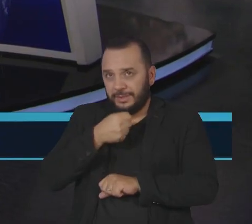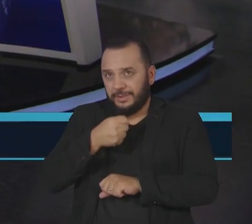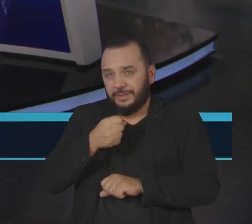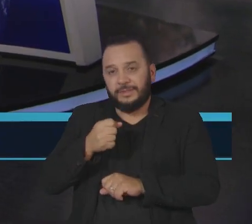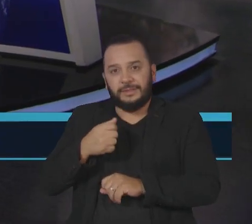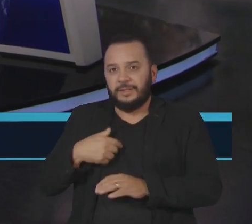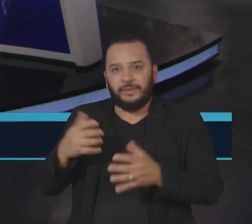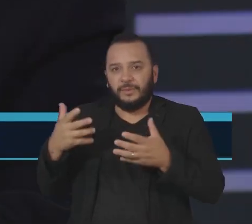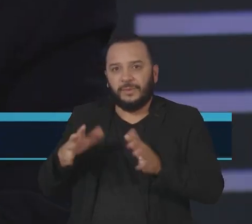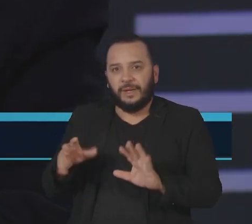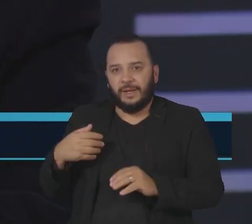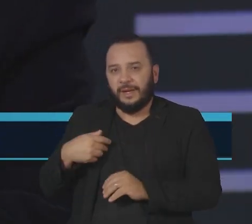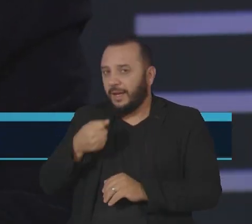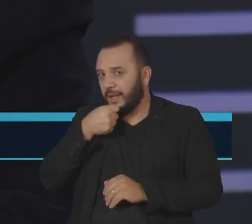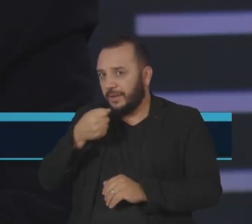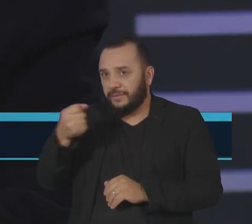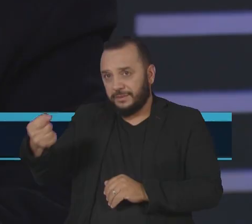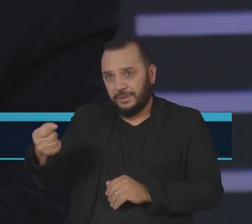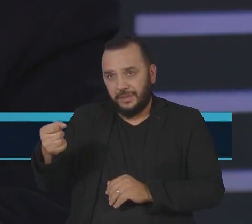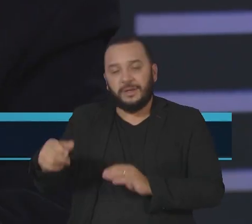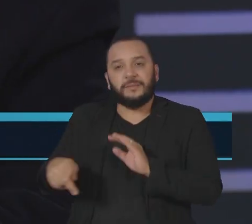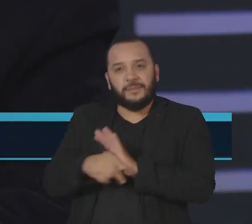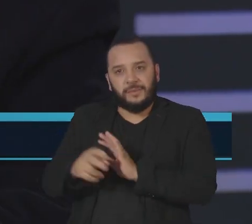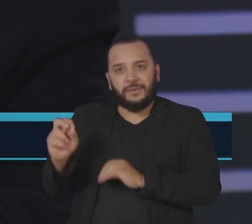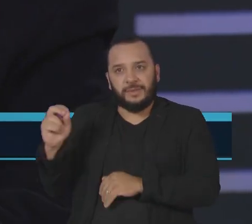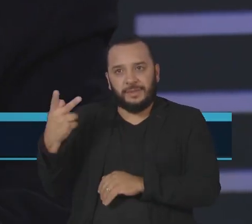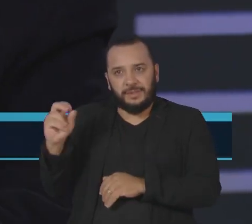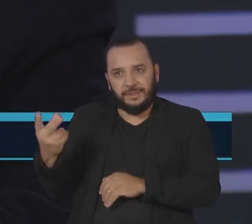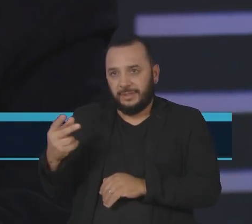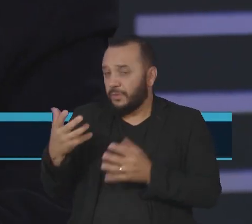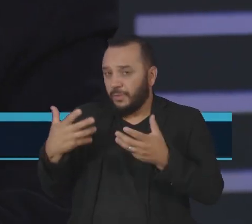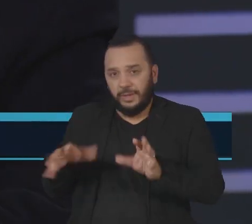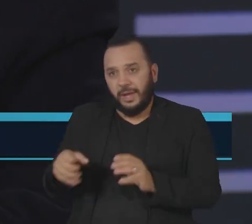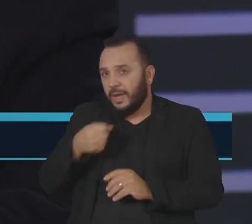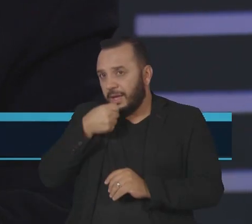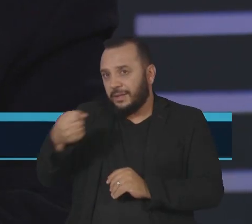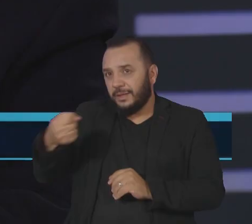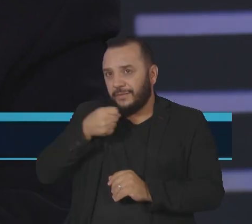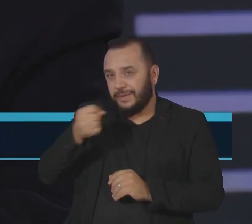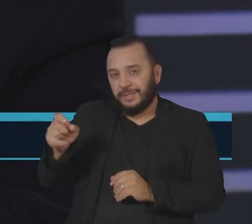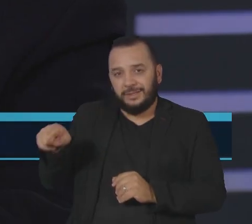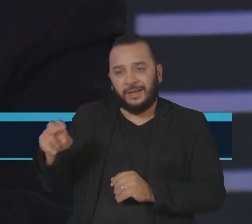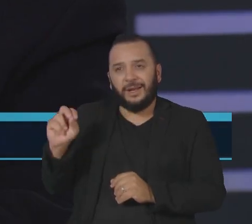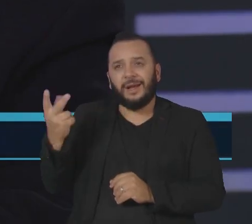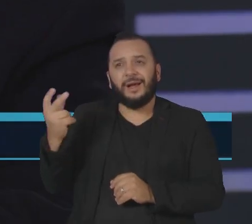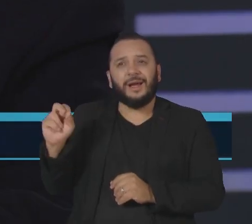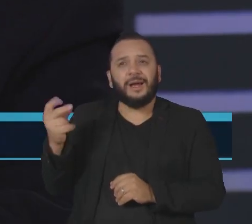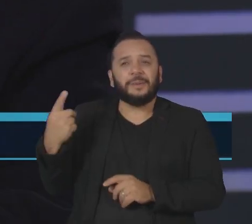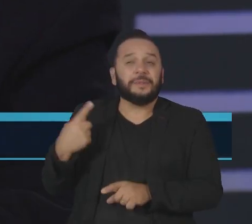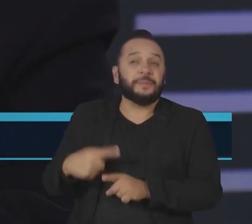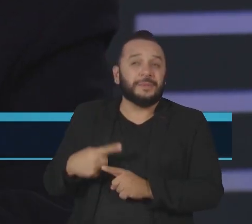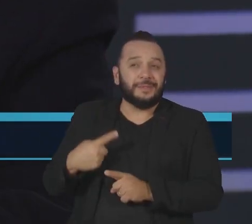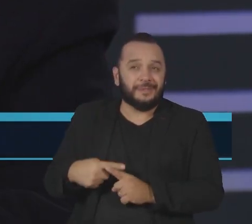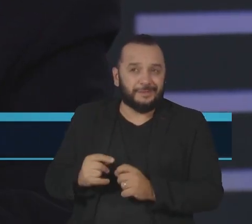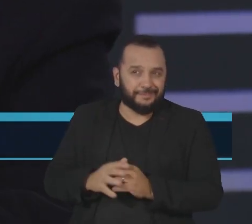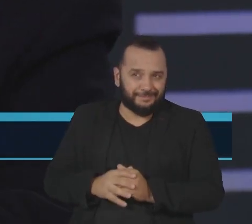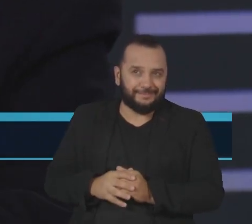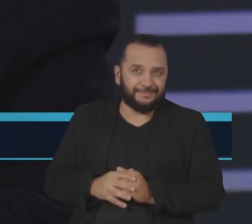Kamala, que são democratas, mas não entrevistam porque uma certa